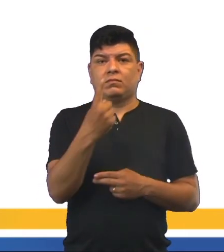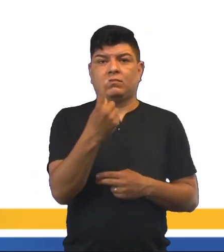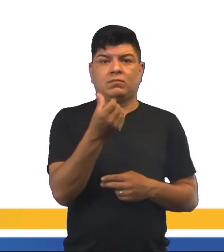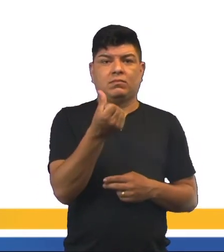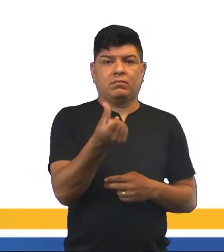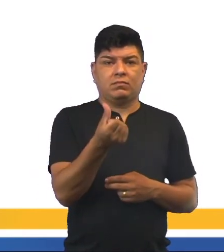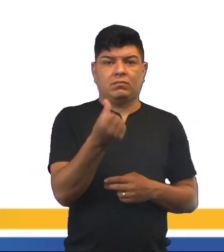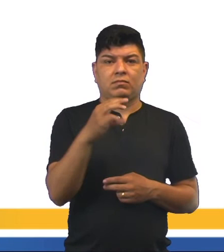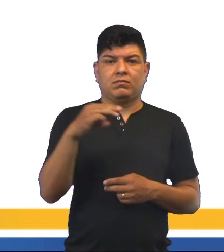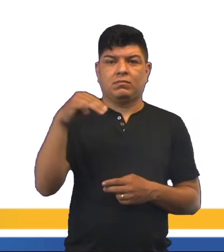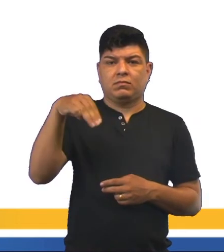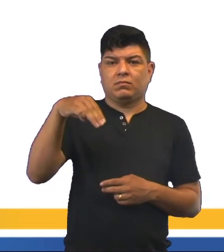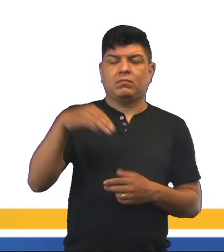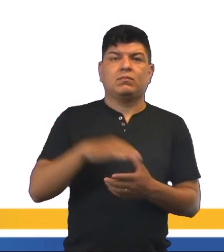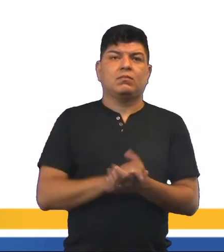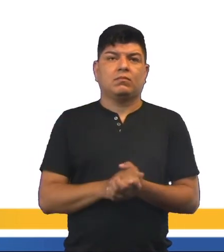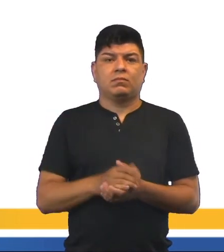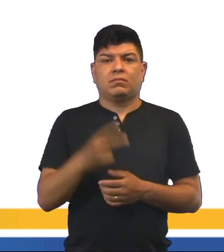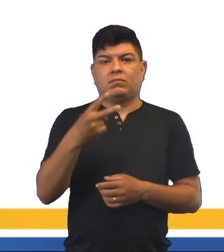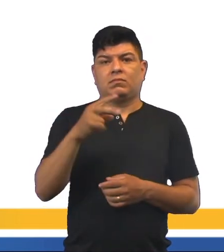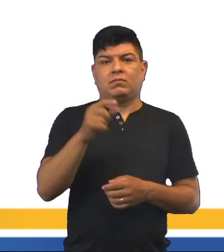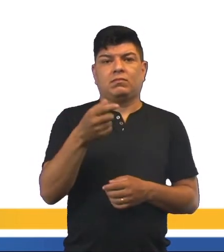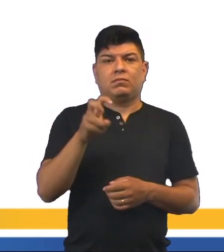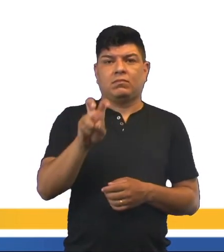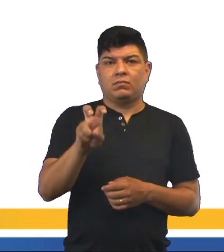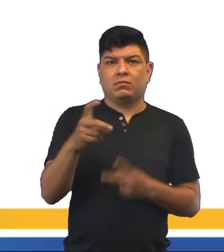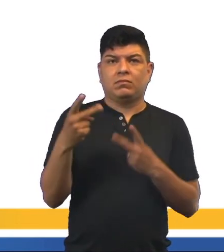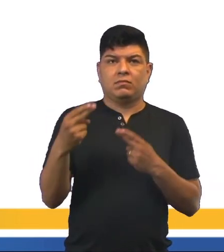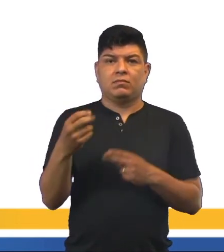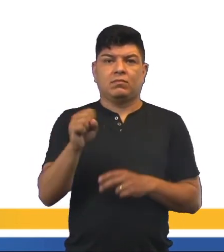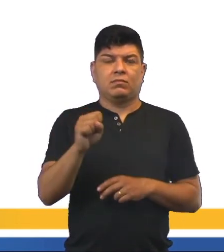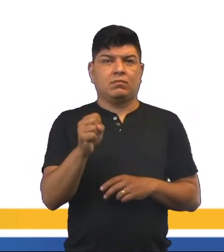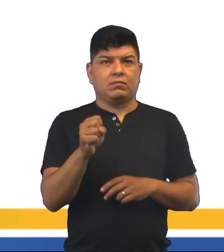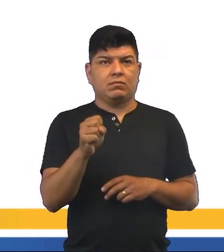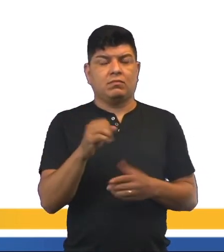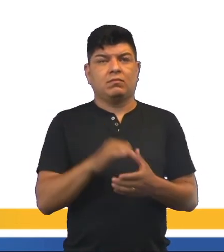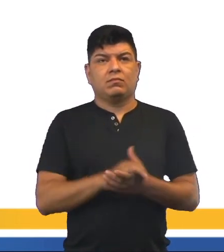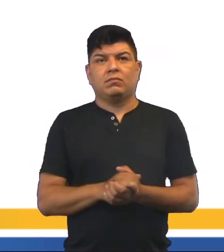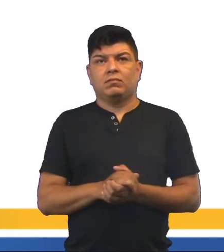16 centímetros. 2 sobre 5 igual a 8 sobre